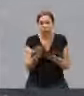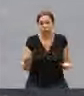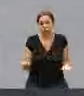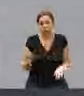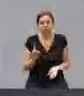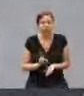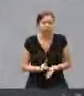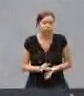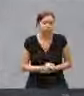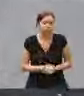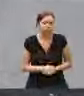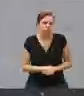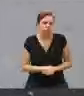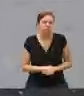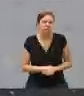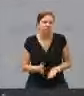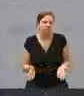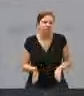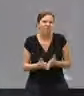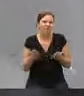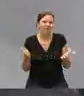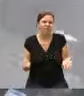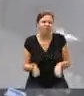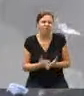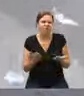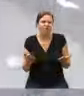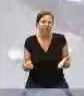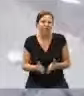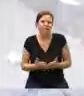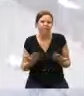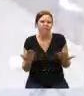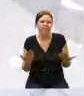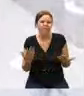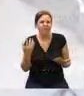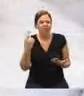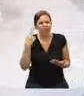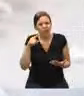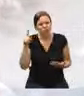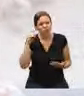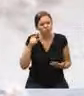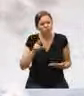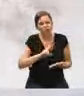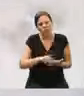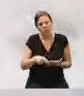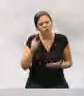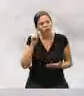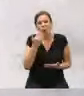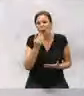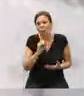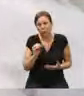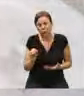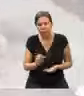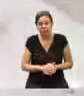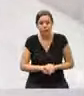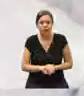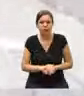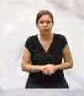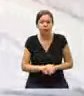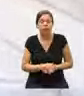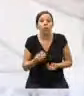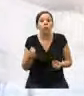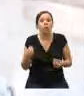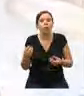é uma miséria extrema mesmo, eles passam dias e dias sem comer. Agora eu falei aqui da semente